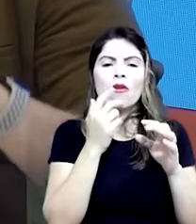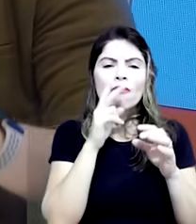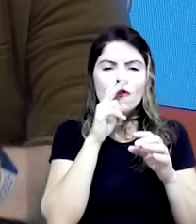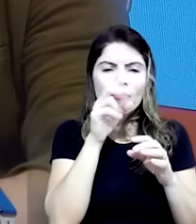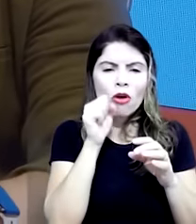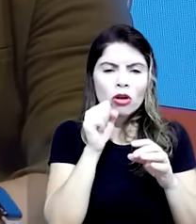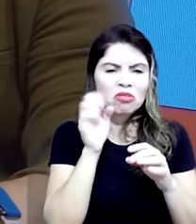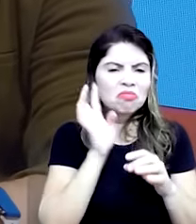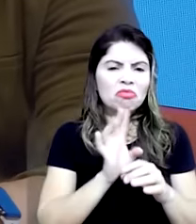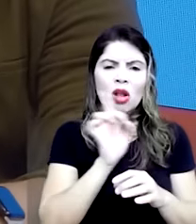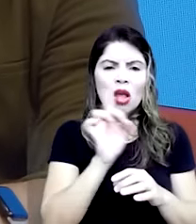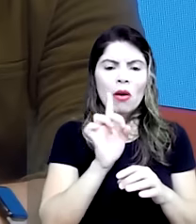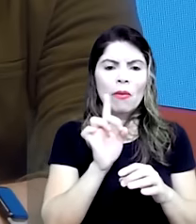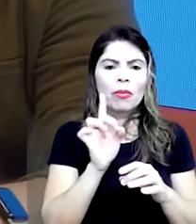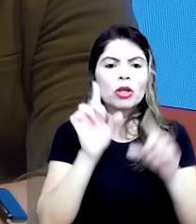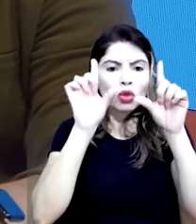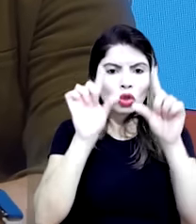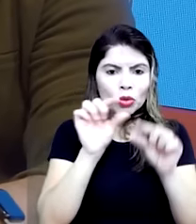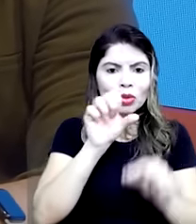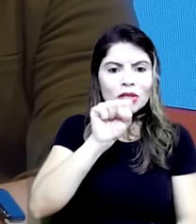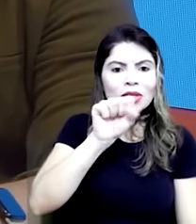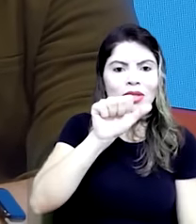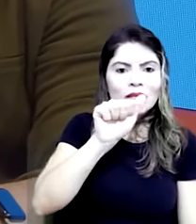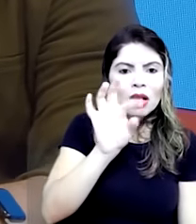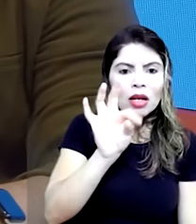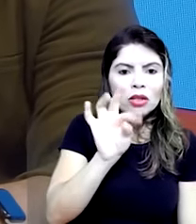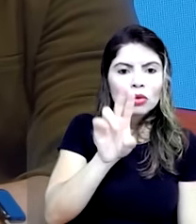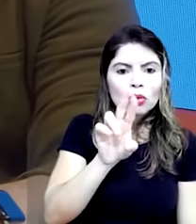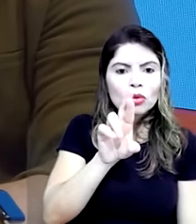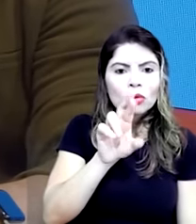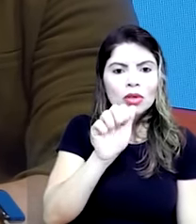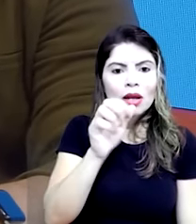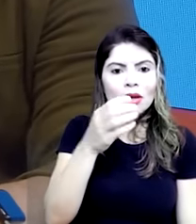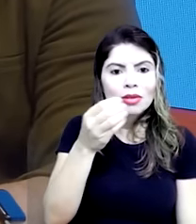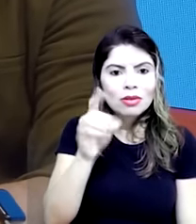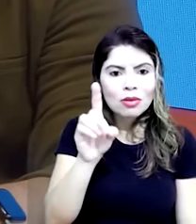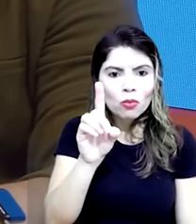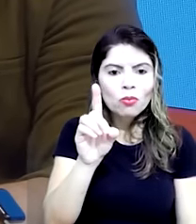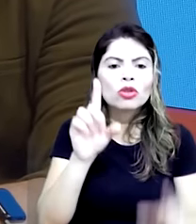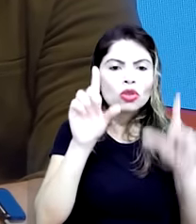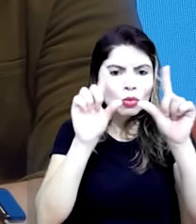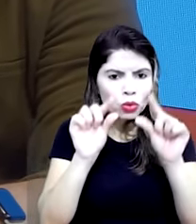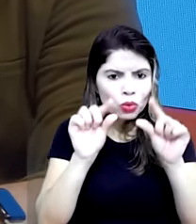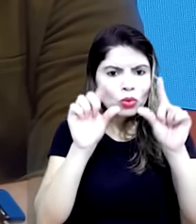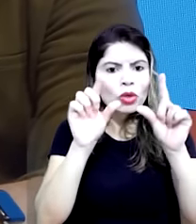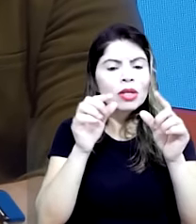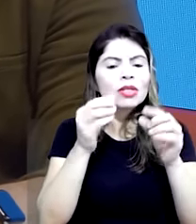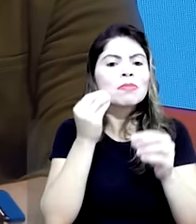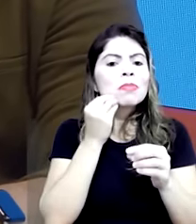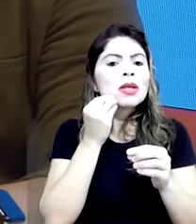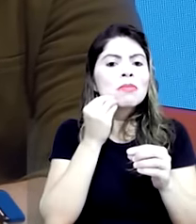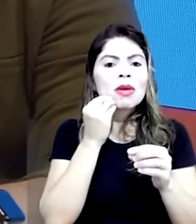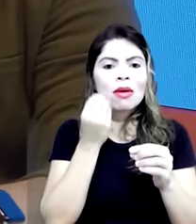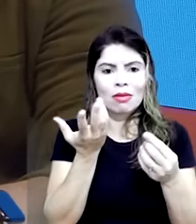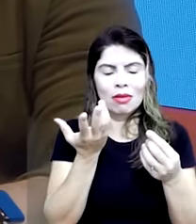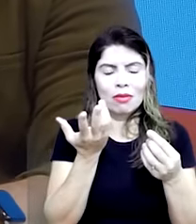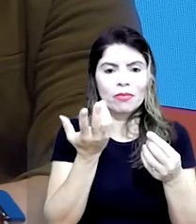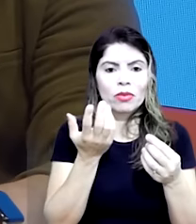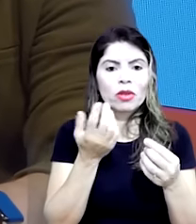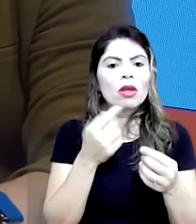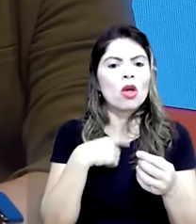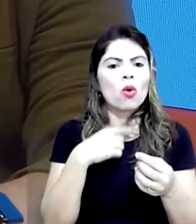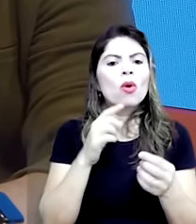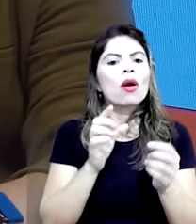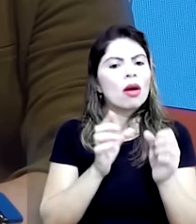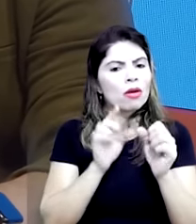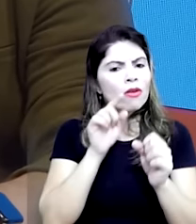forte não é legal você diminui um pouco aumenta diminui Opa ficou legal e vai experimentando esses controles Eu garanto para quem tá